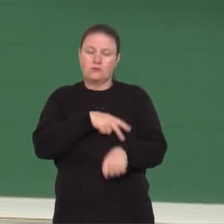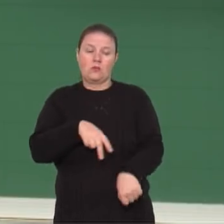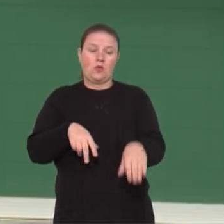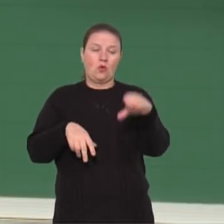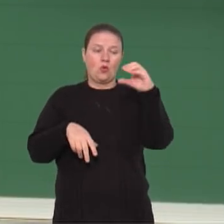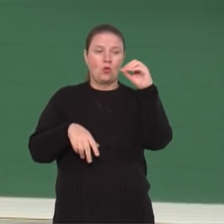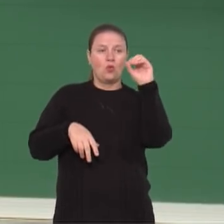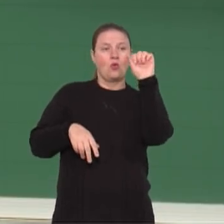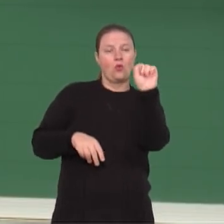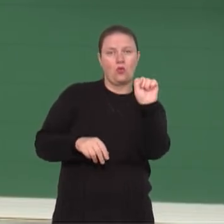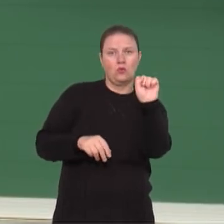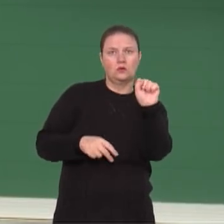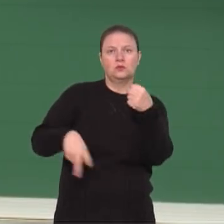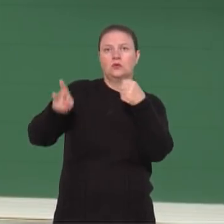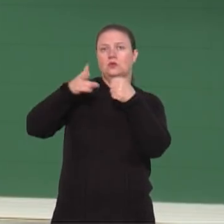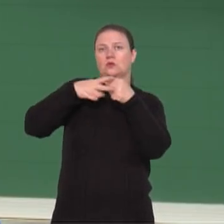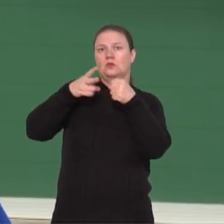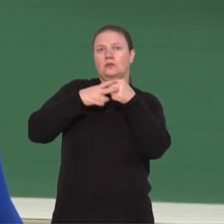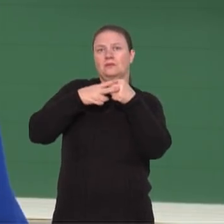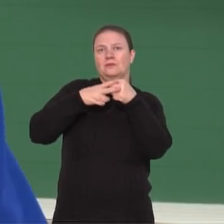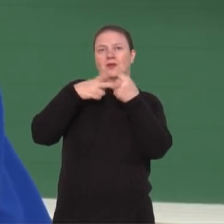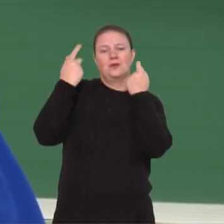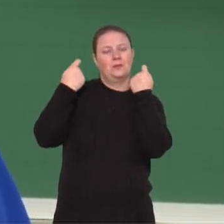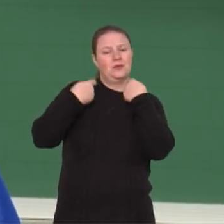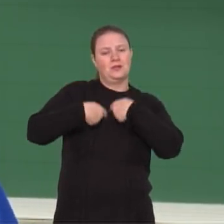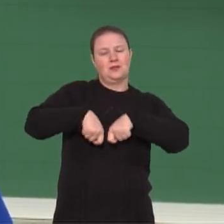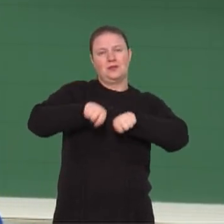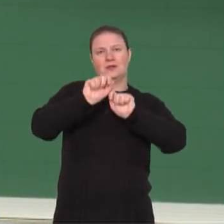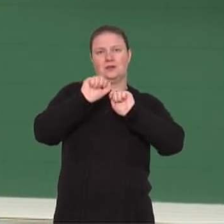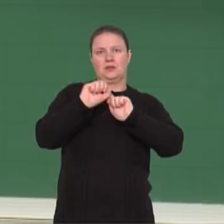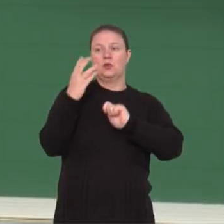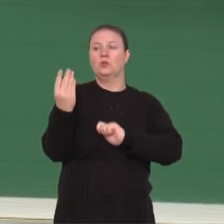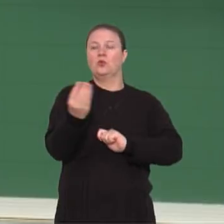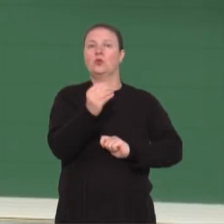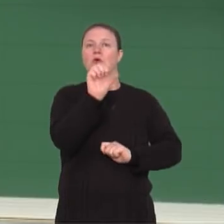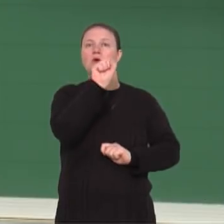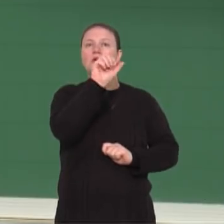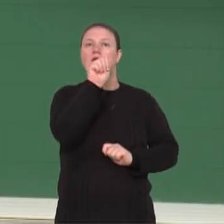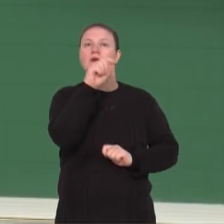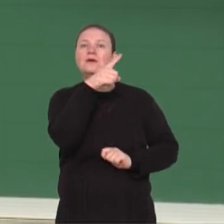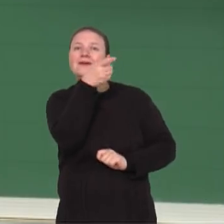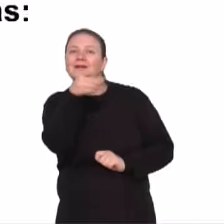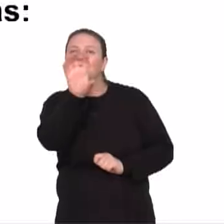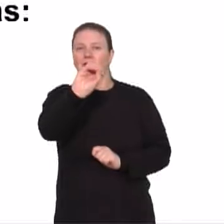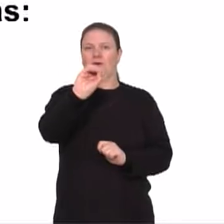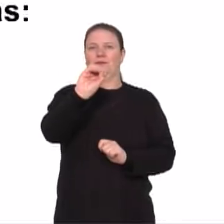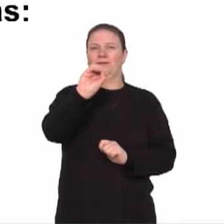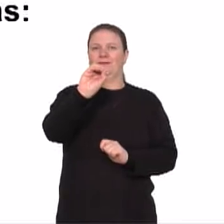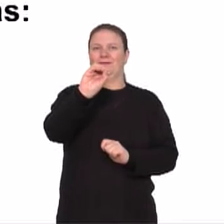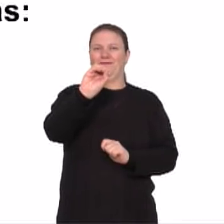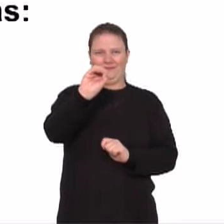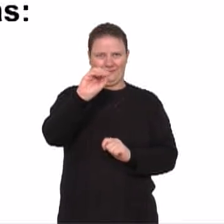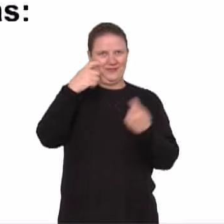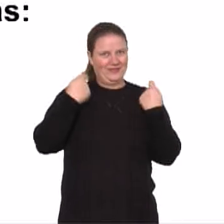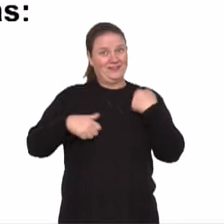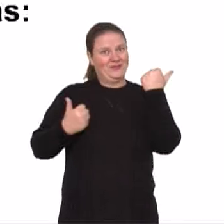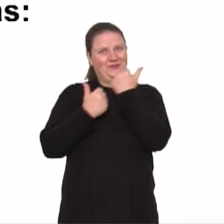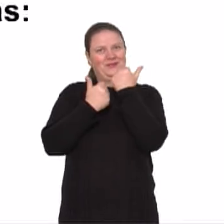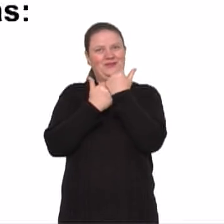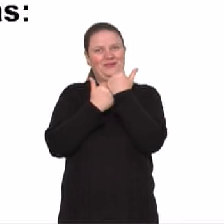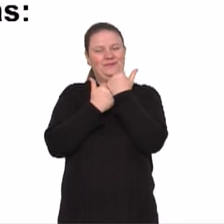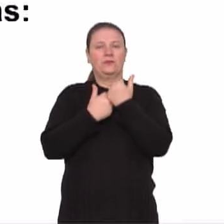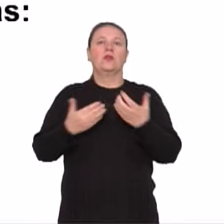os, então o verbo ser necessariamente deverá ir para o plural. Então eu digo, os Estados Unidos são,